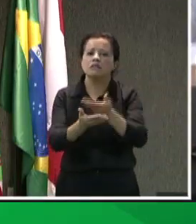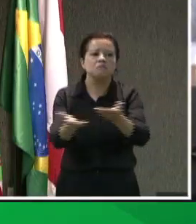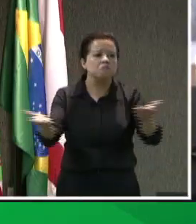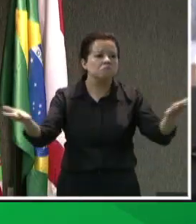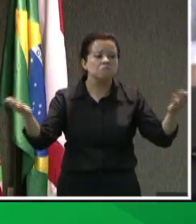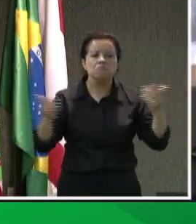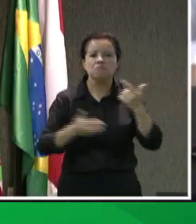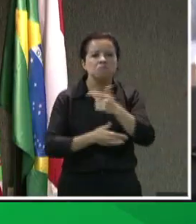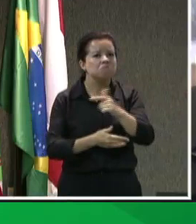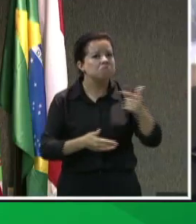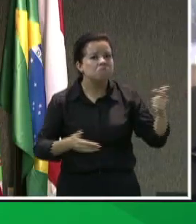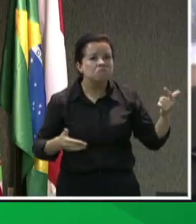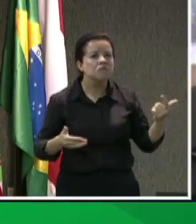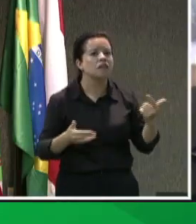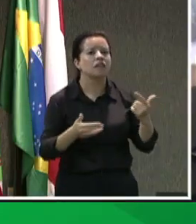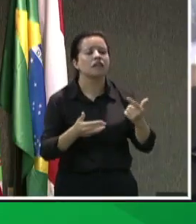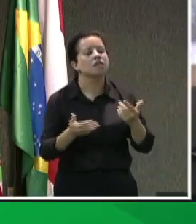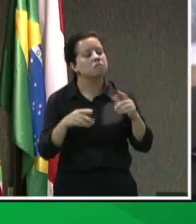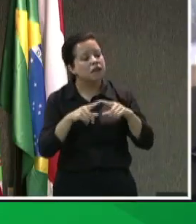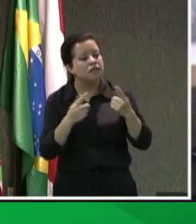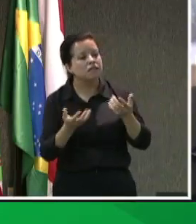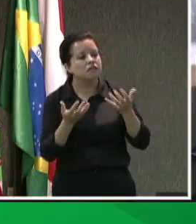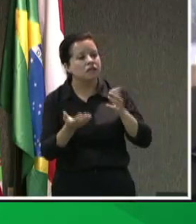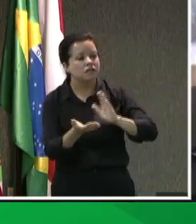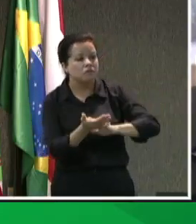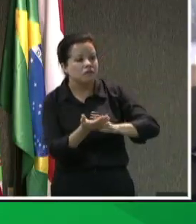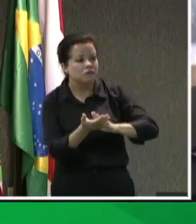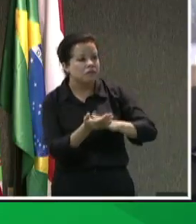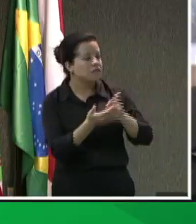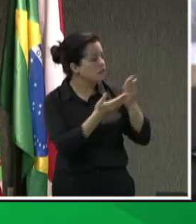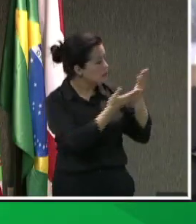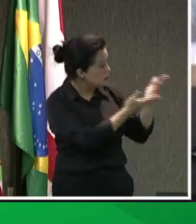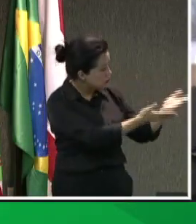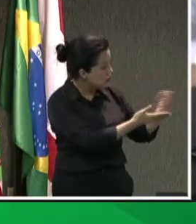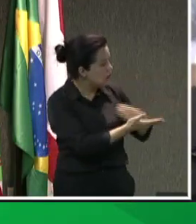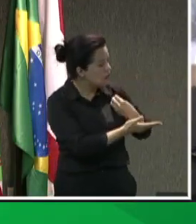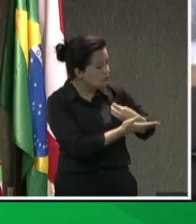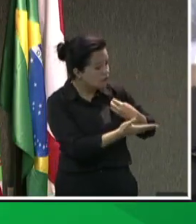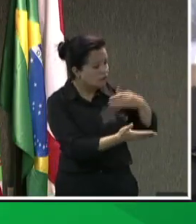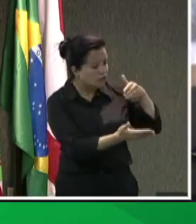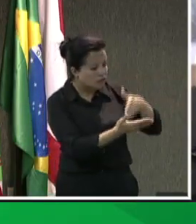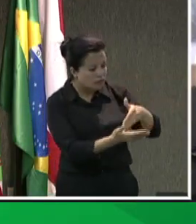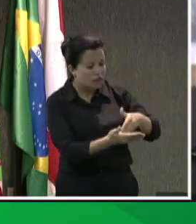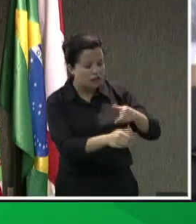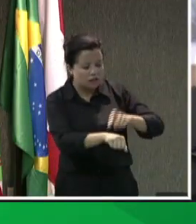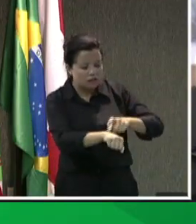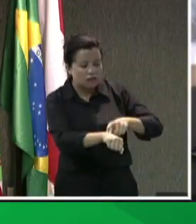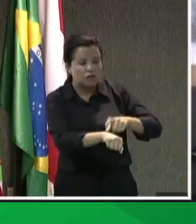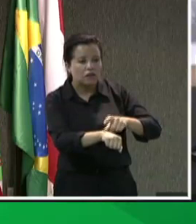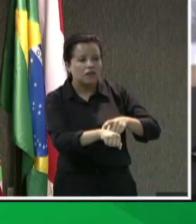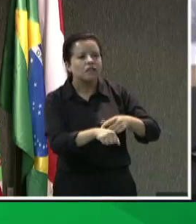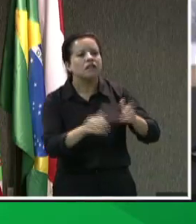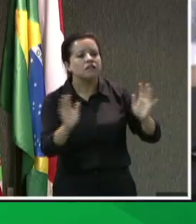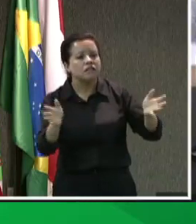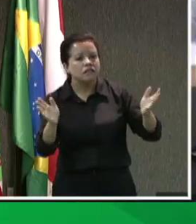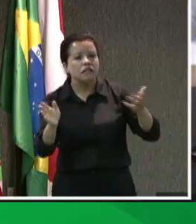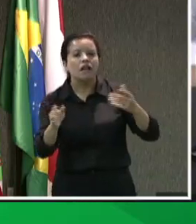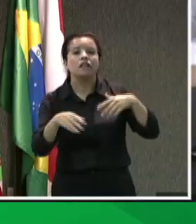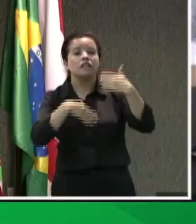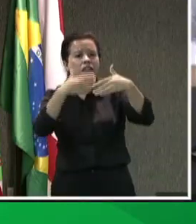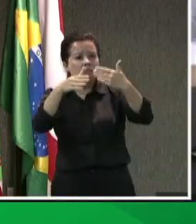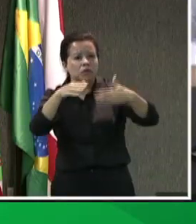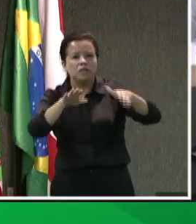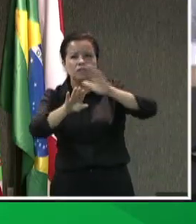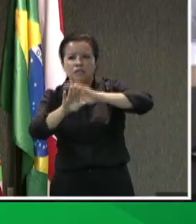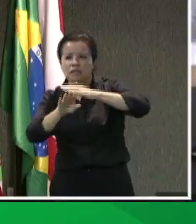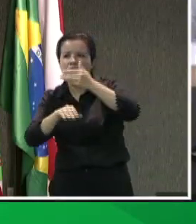Legislativa agora debatendo, mas eu quero parabenizar Vossa Excelência por estar conduzindo até esse horário. E aqui a gente conversando nos bastidores, a gente tem